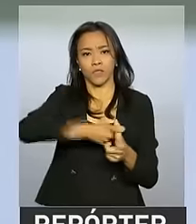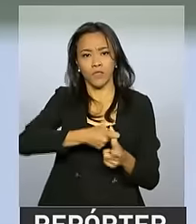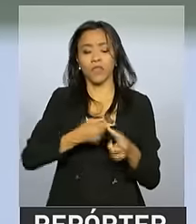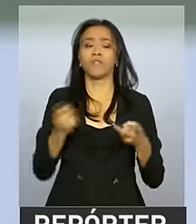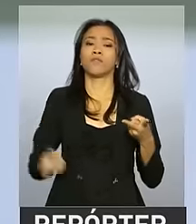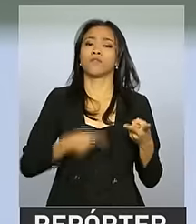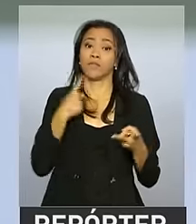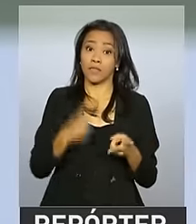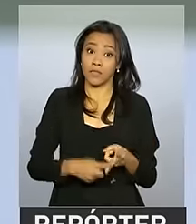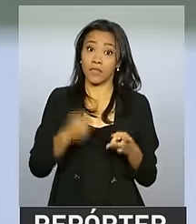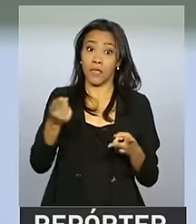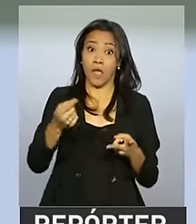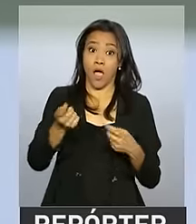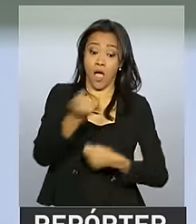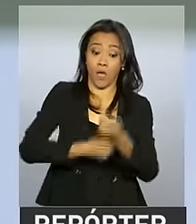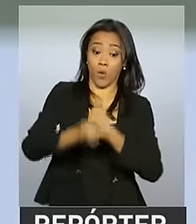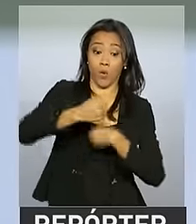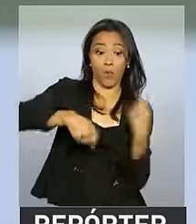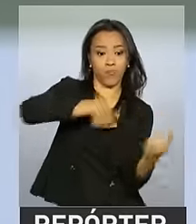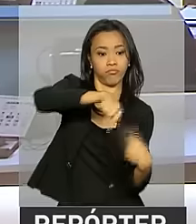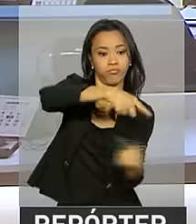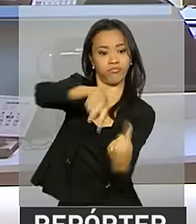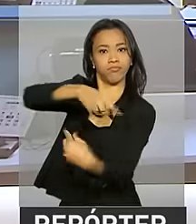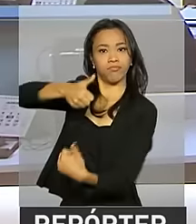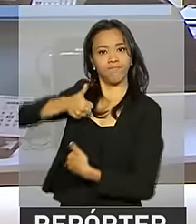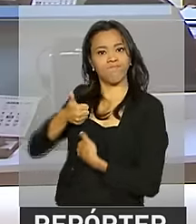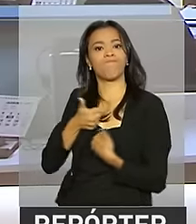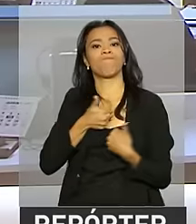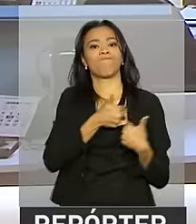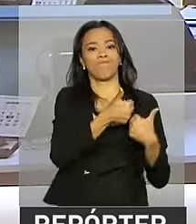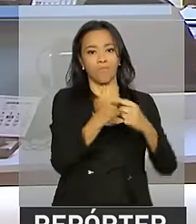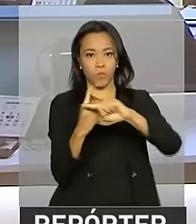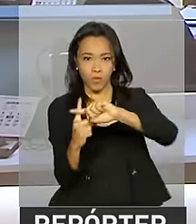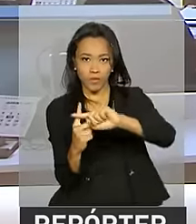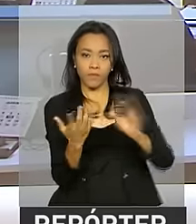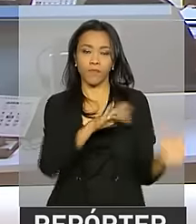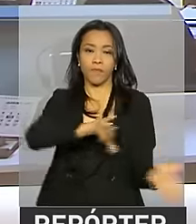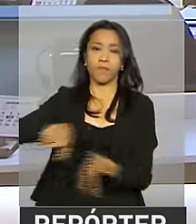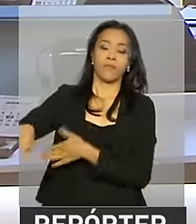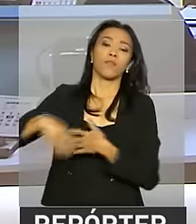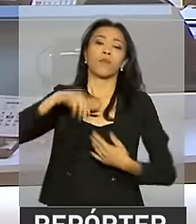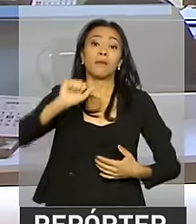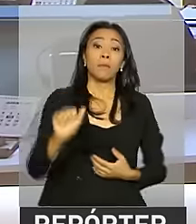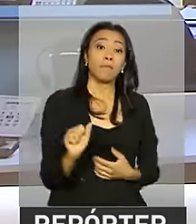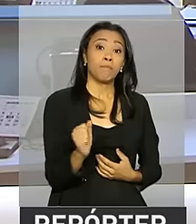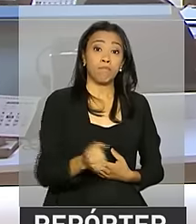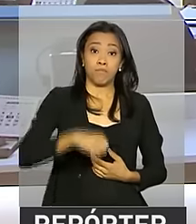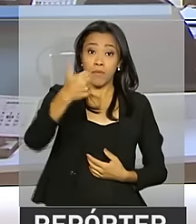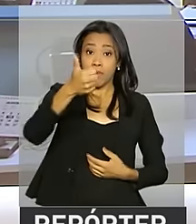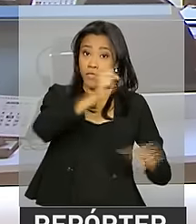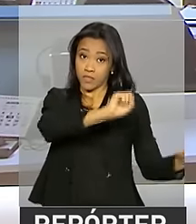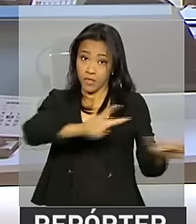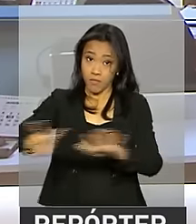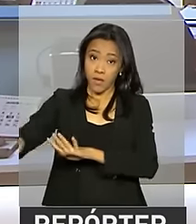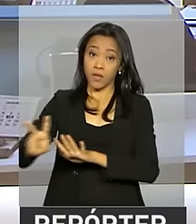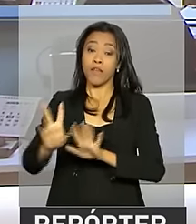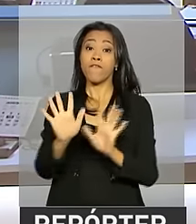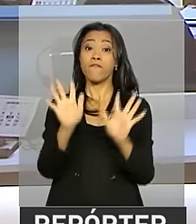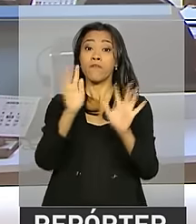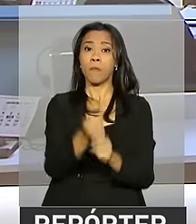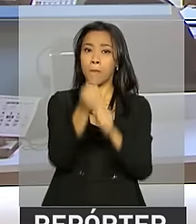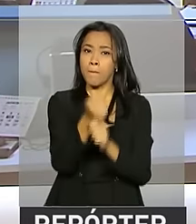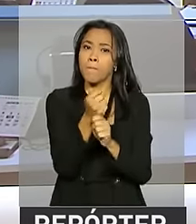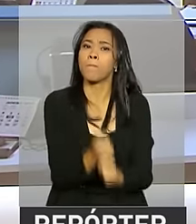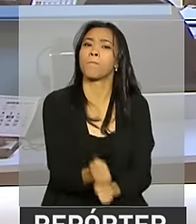eh macroeconômicas mais favoráveis e a primeira semana de operação fim de ano realizada em 15